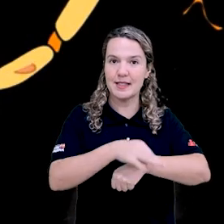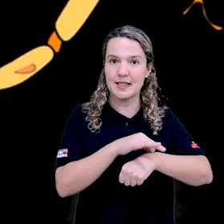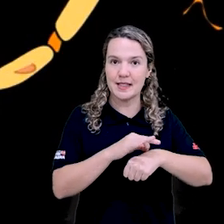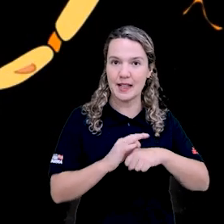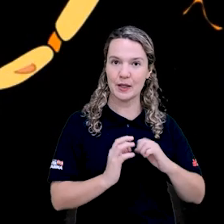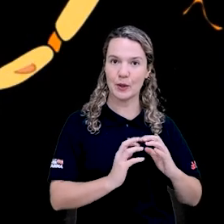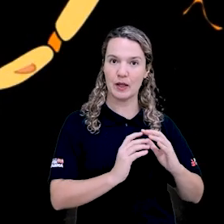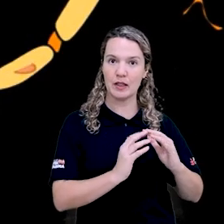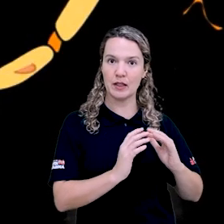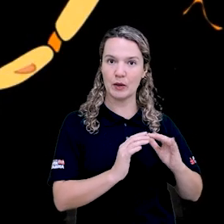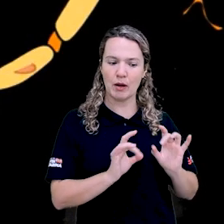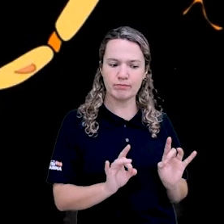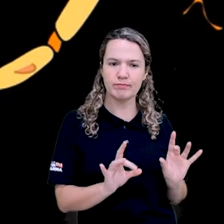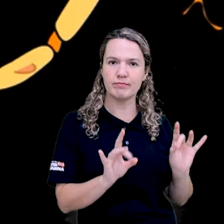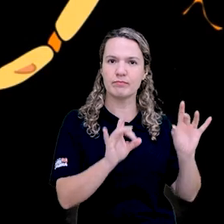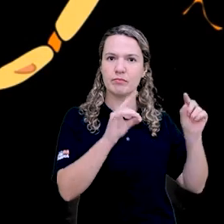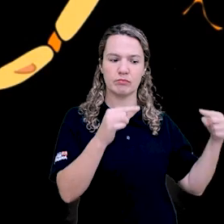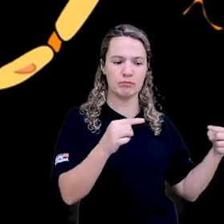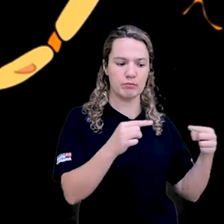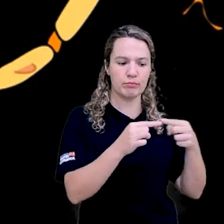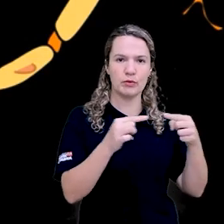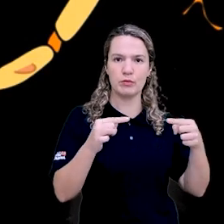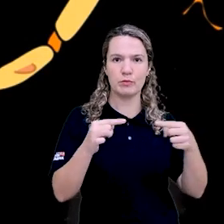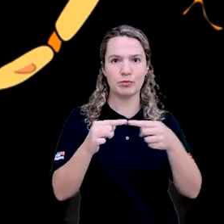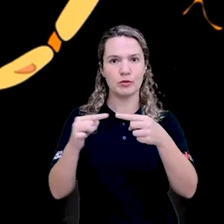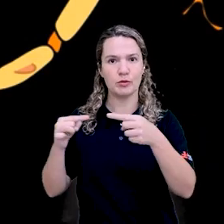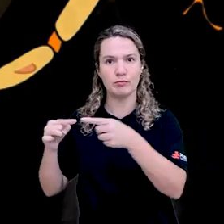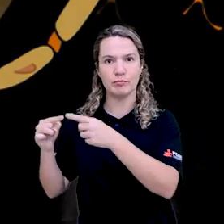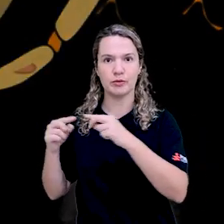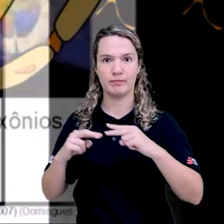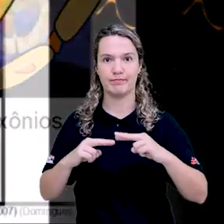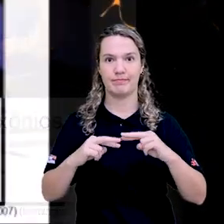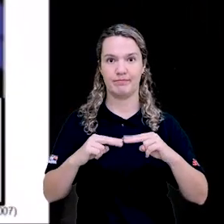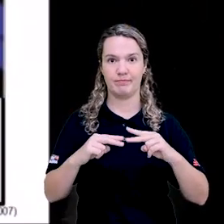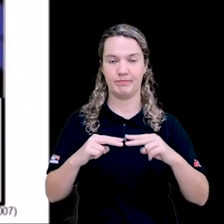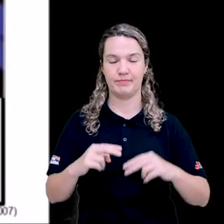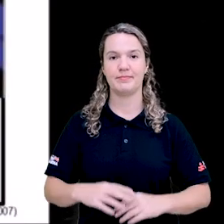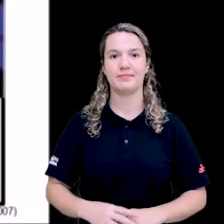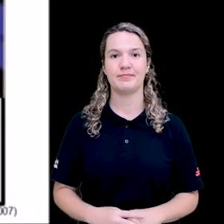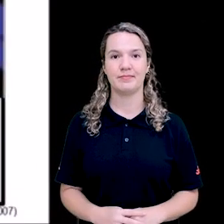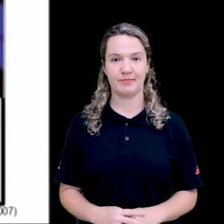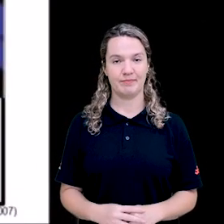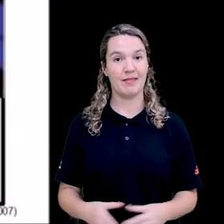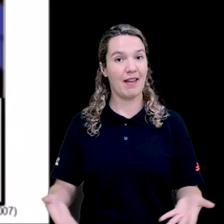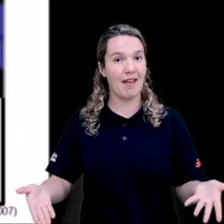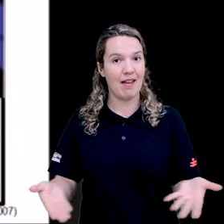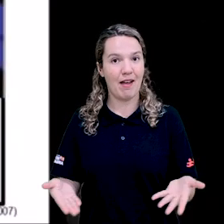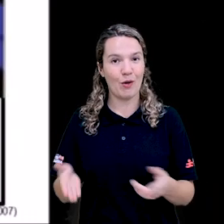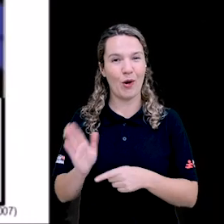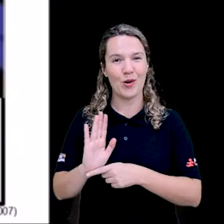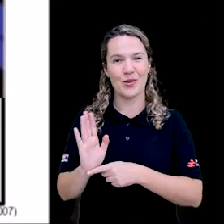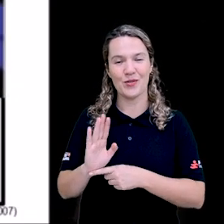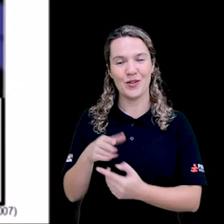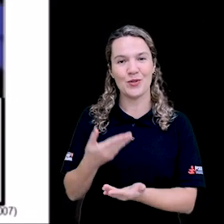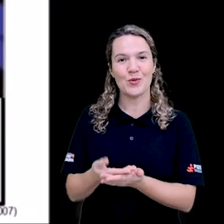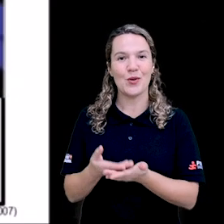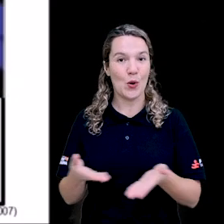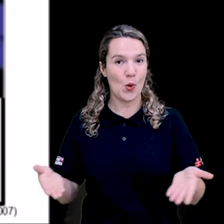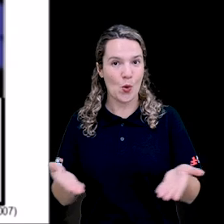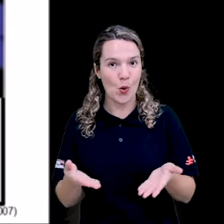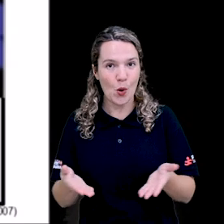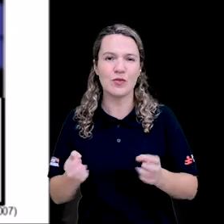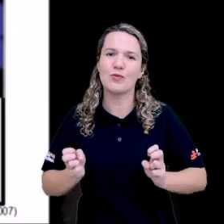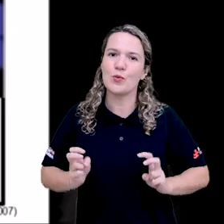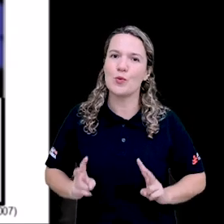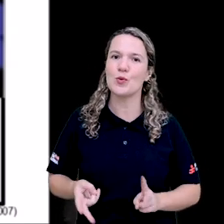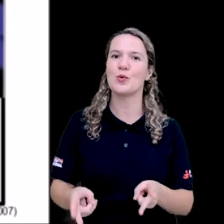células especializadas em conduzir o impulso nervoso. E agora, nesta videoaula, nós